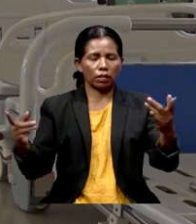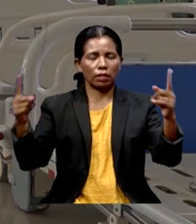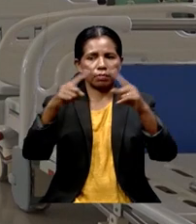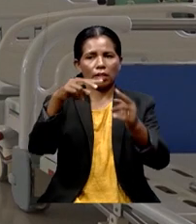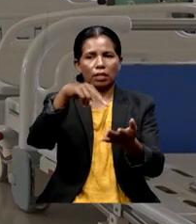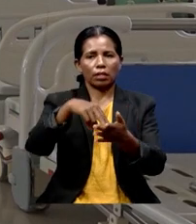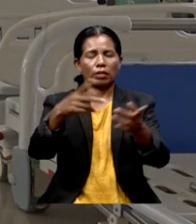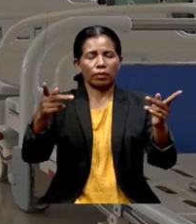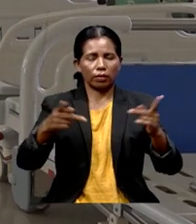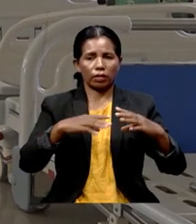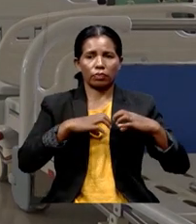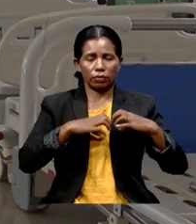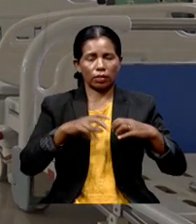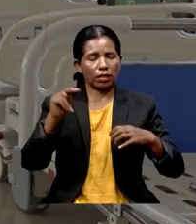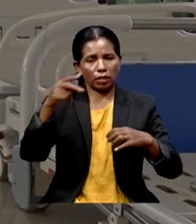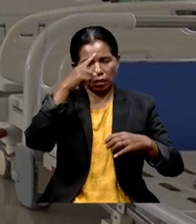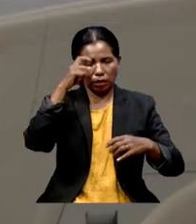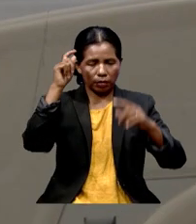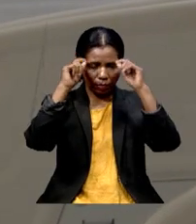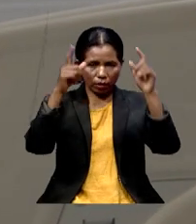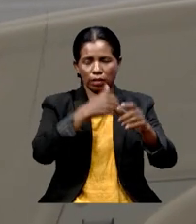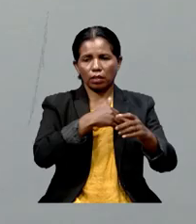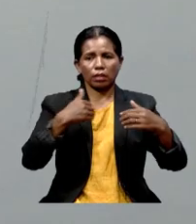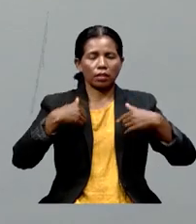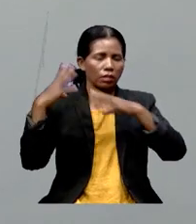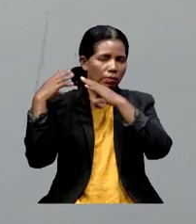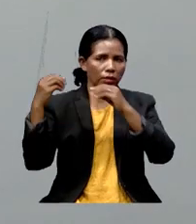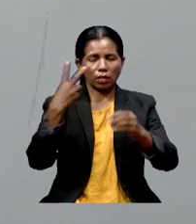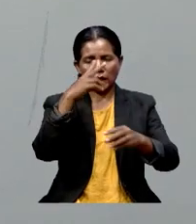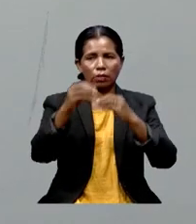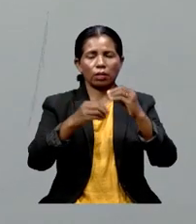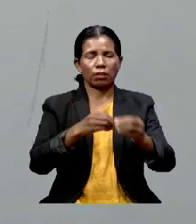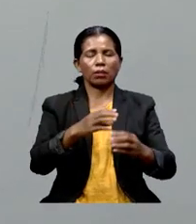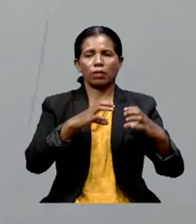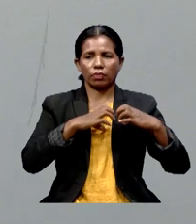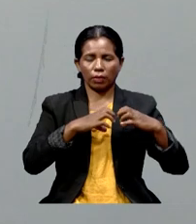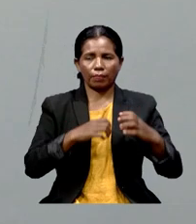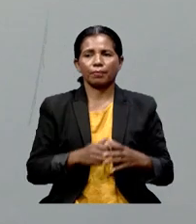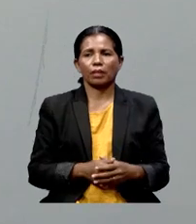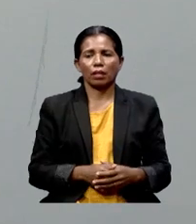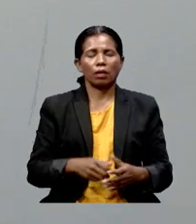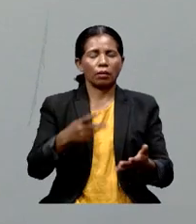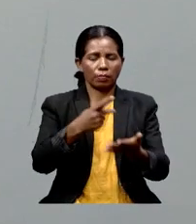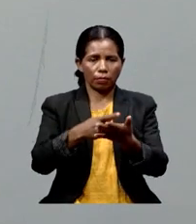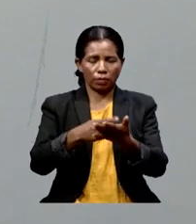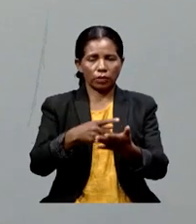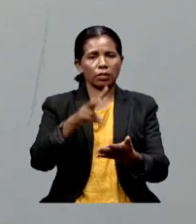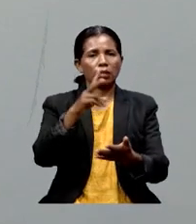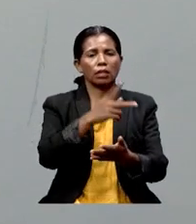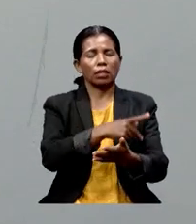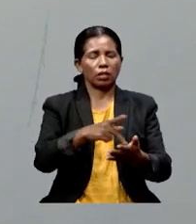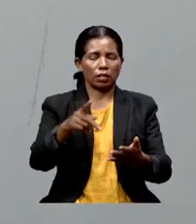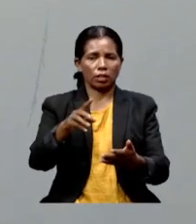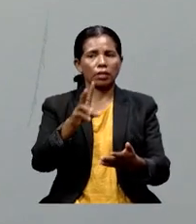establese sentro kardiyaku tamba Timor-Leste isidok iesperiensi ba tratamento fuan. Proposta rumo e o Ministério da Saúde elabora,